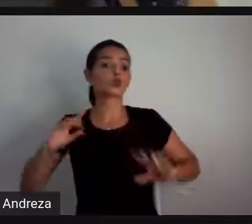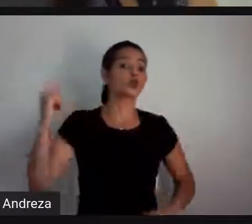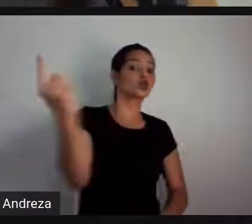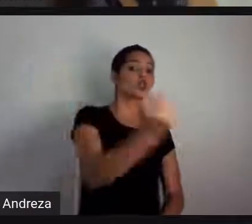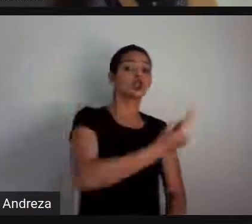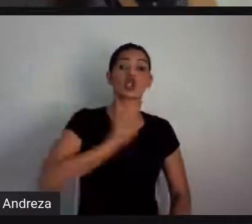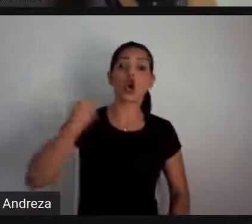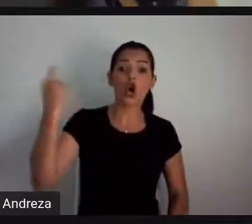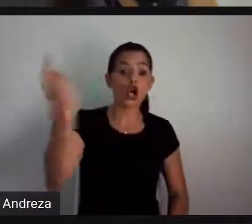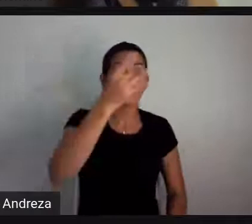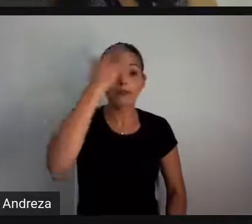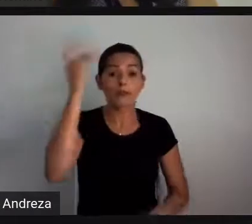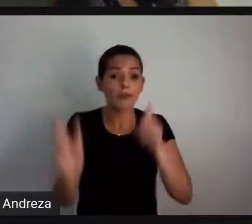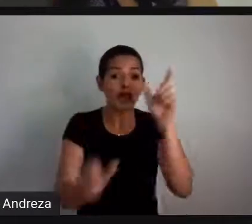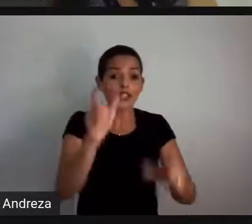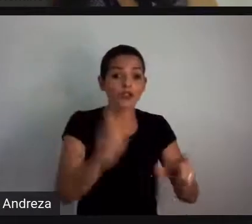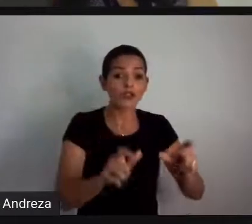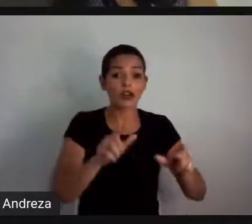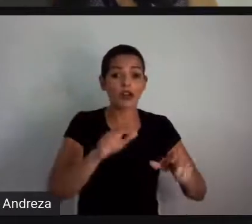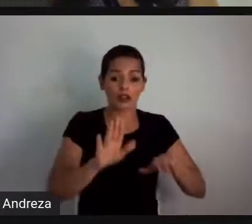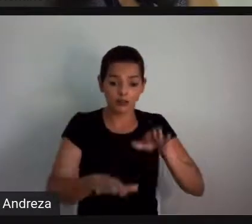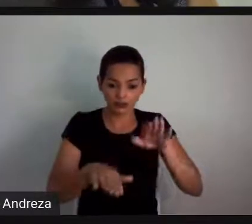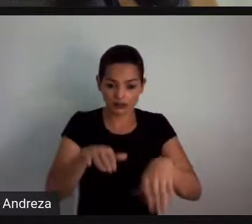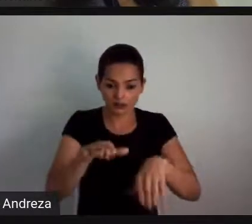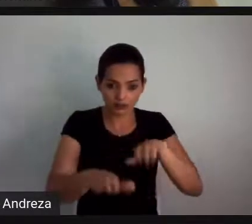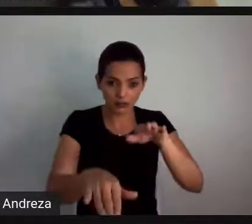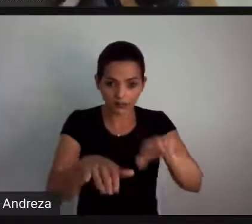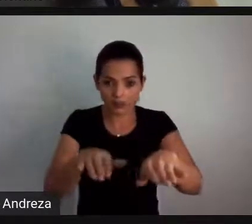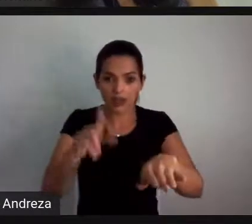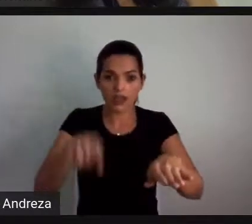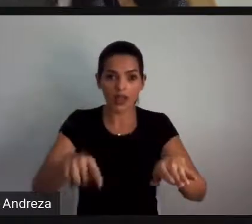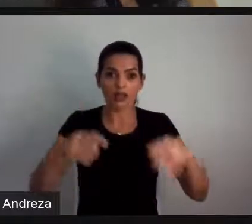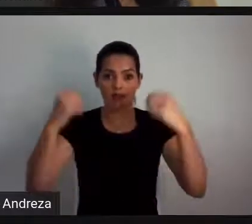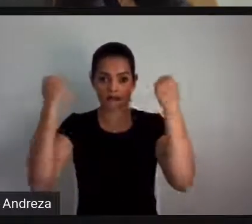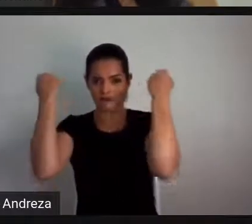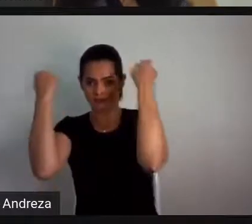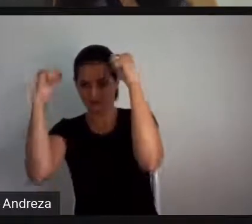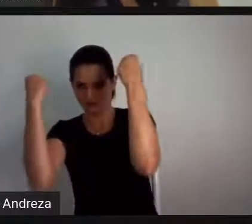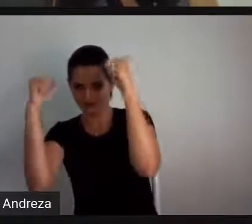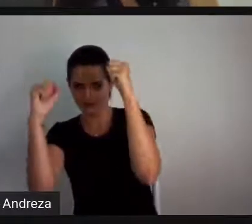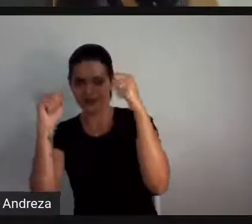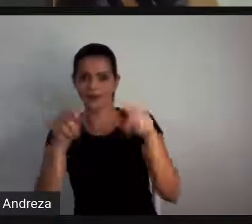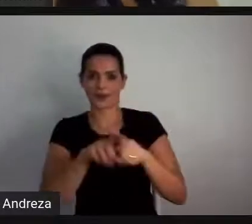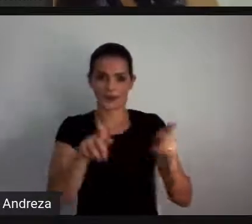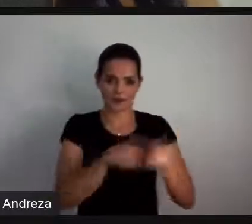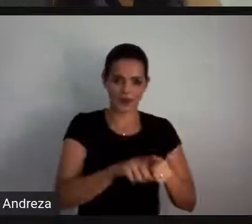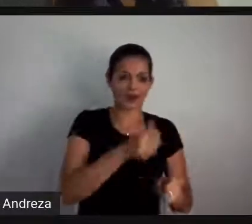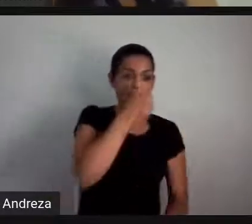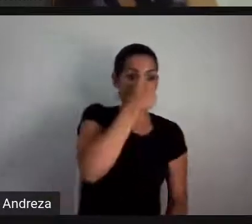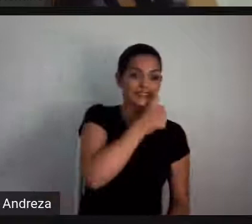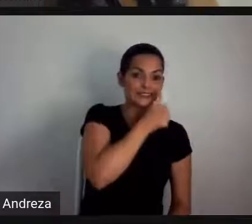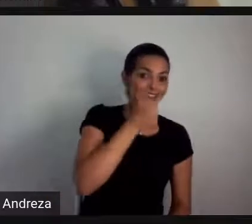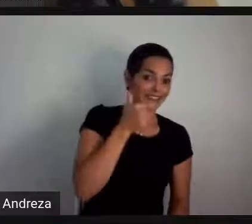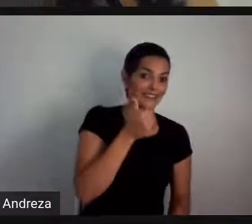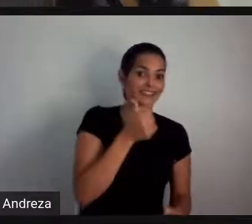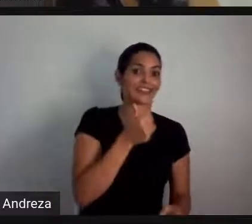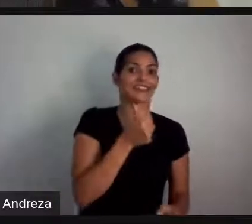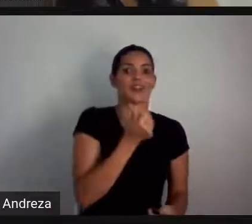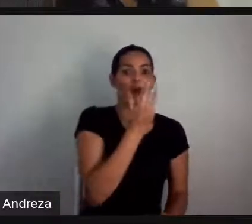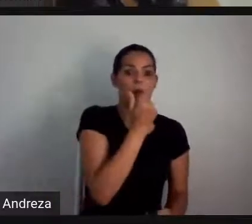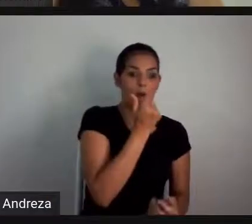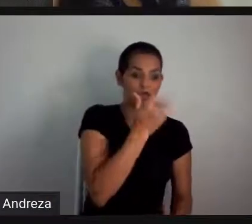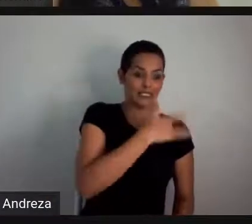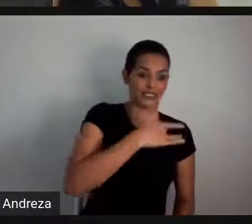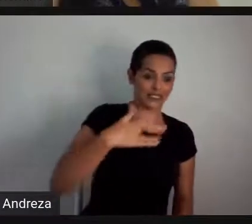né? Na mesma caminhada, é a da atividade física, a dieta e as finanças, né? Tudo fácil, gente,